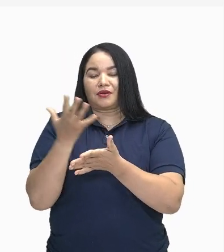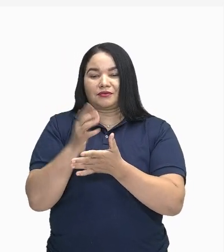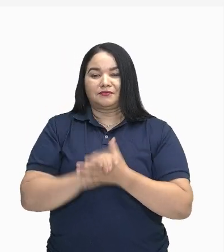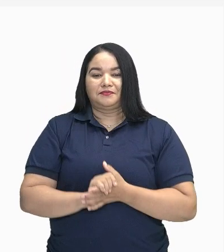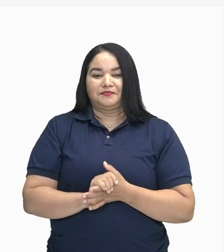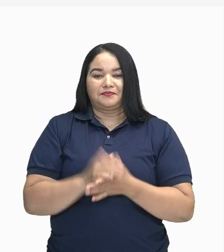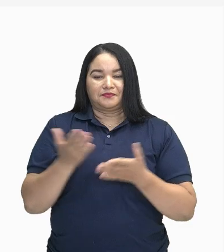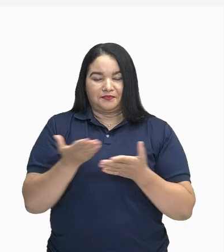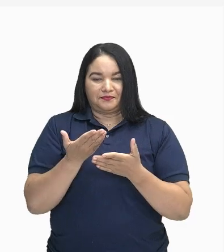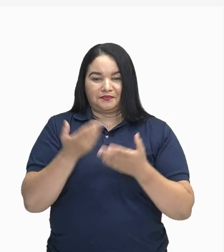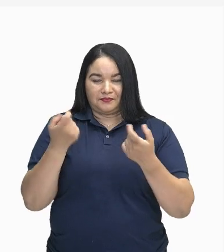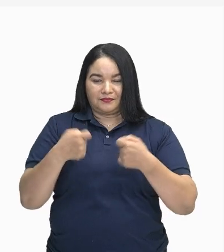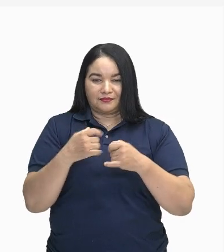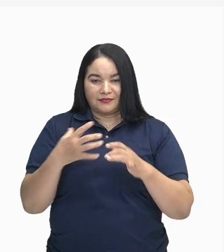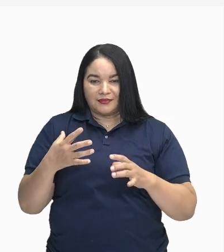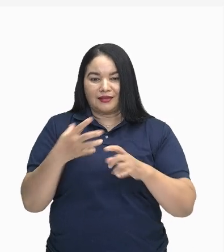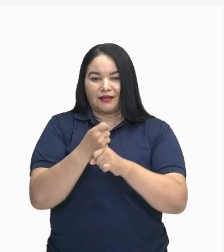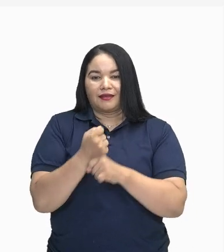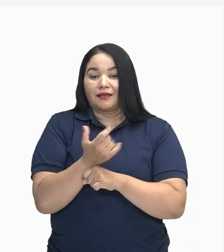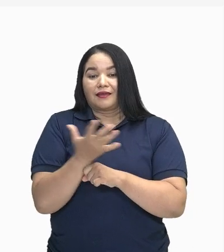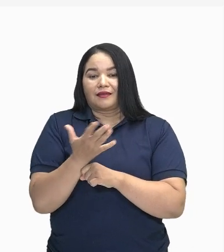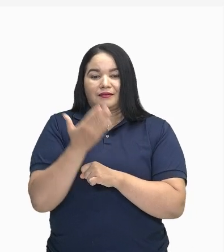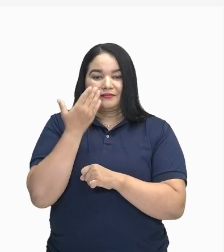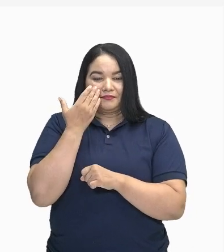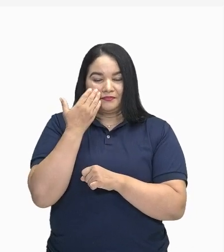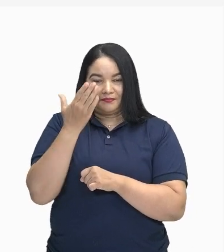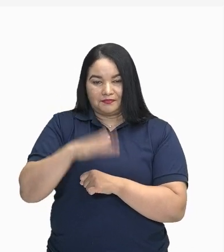precisamos calcular é essa aqui, ó.